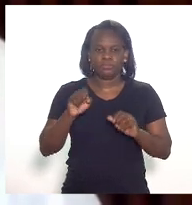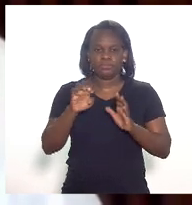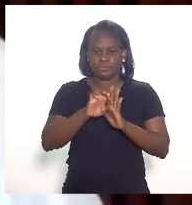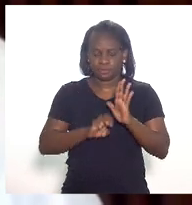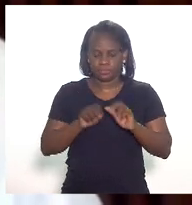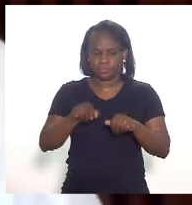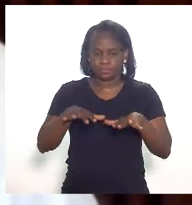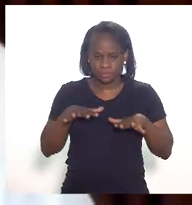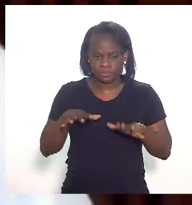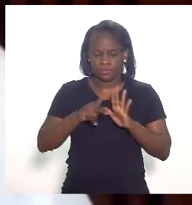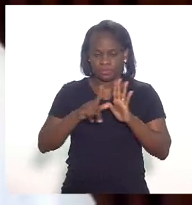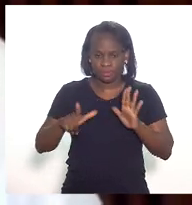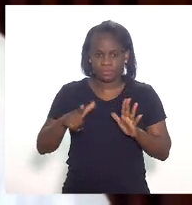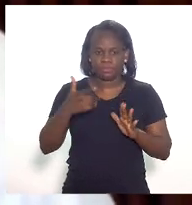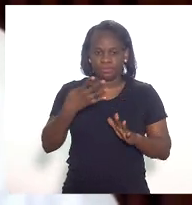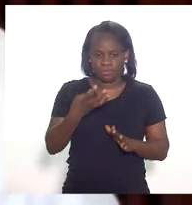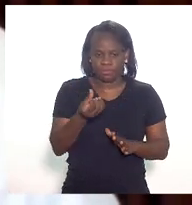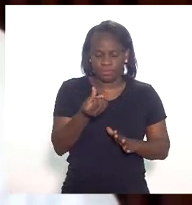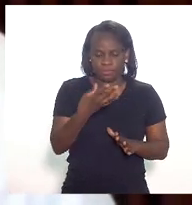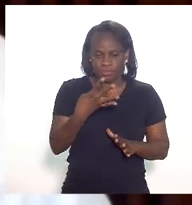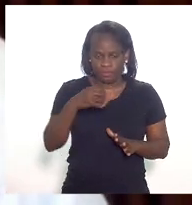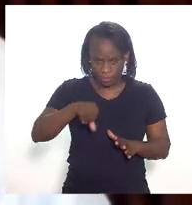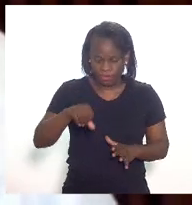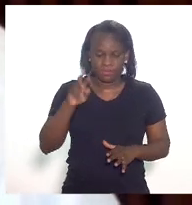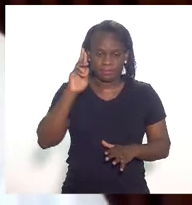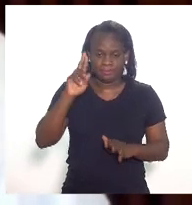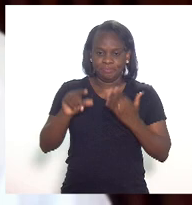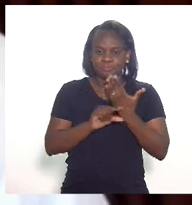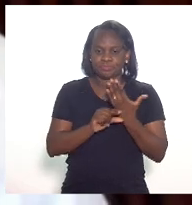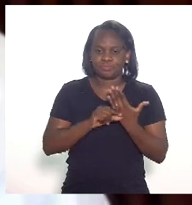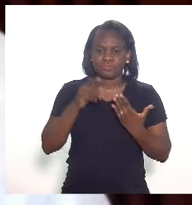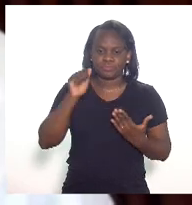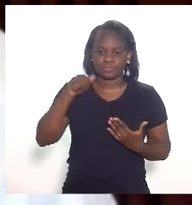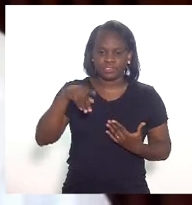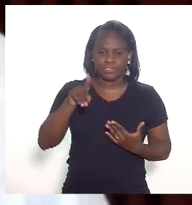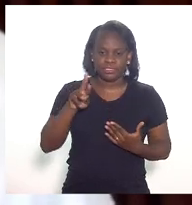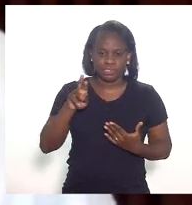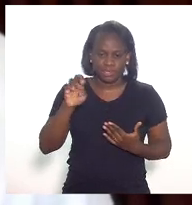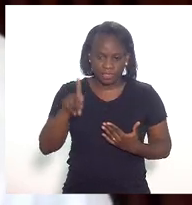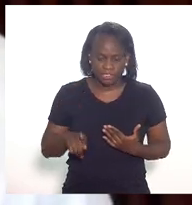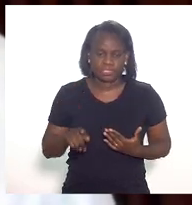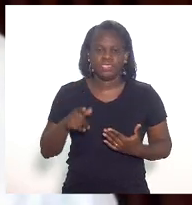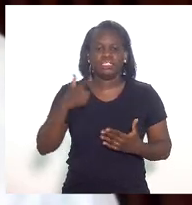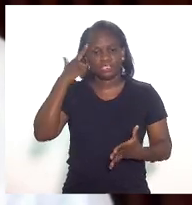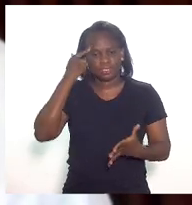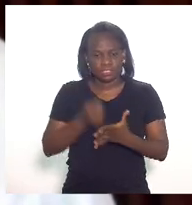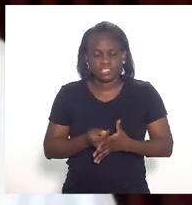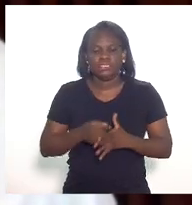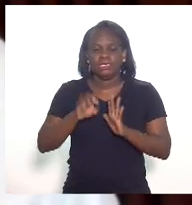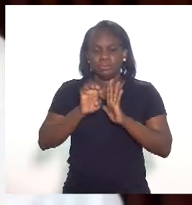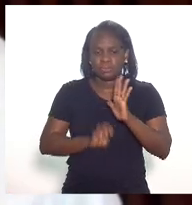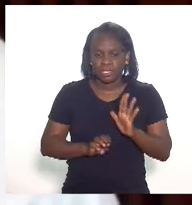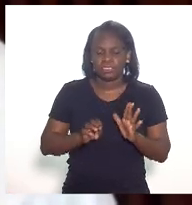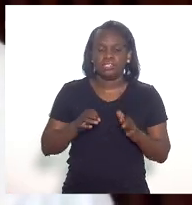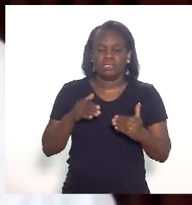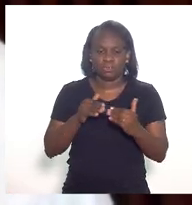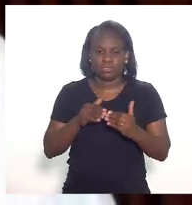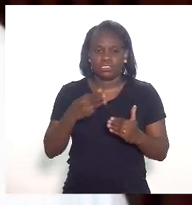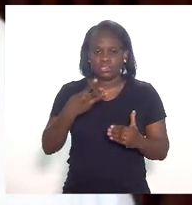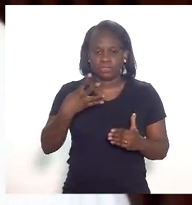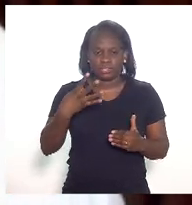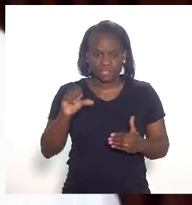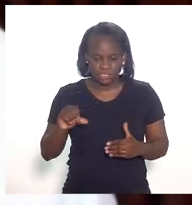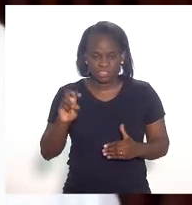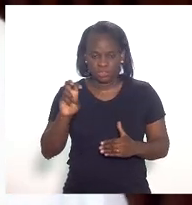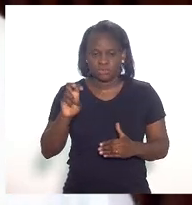lei 649/2019, de autoria do deputado André Siciliano. O parecer é favorável às emendas 3, 4, 5, contrário às emendas